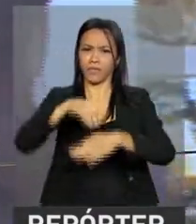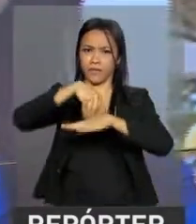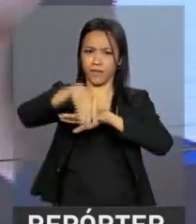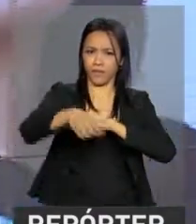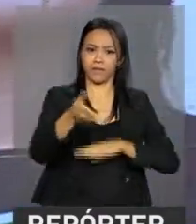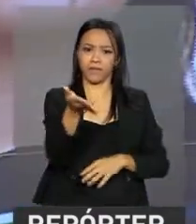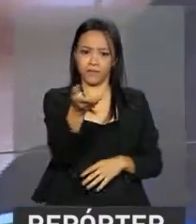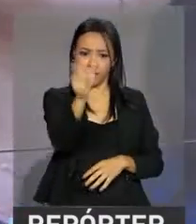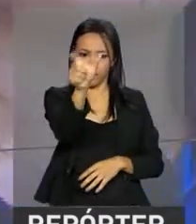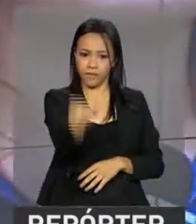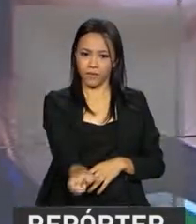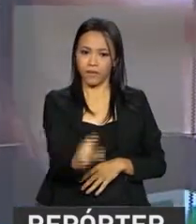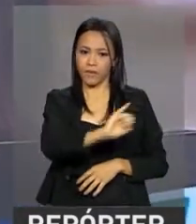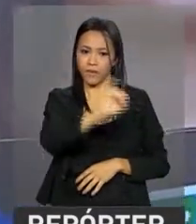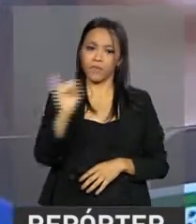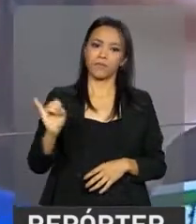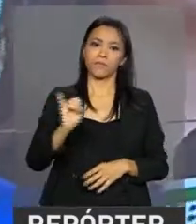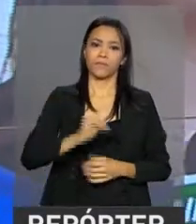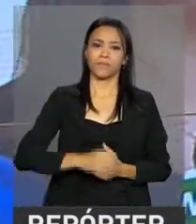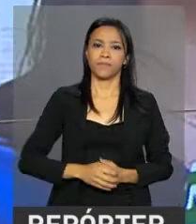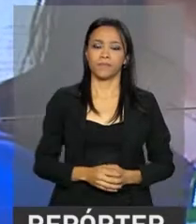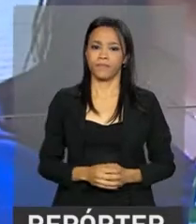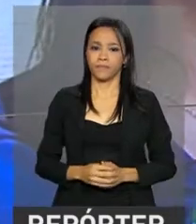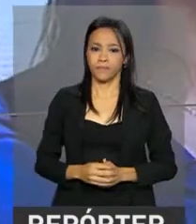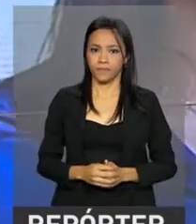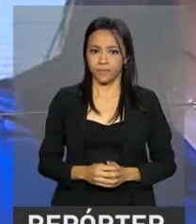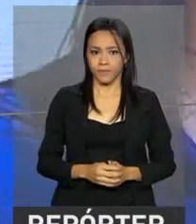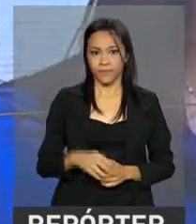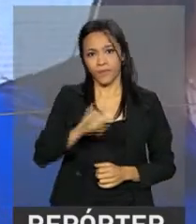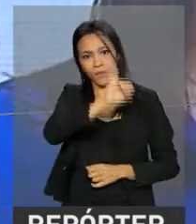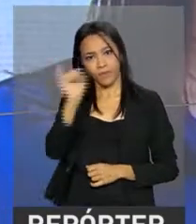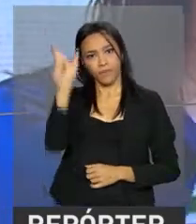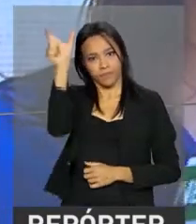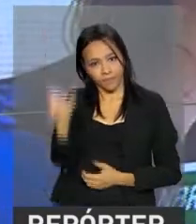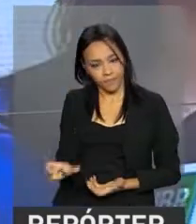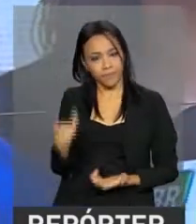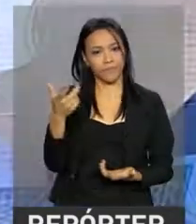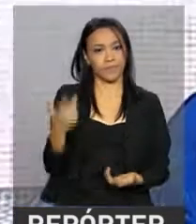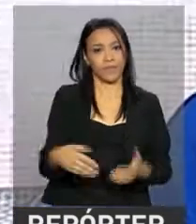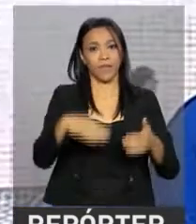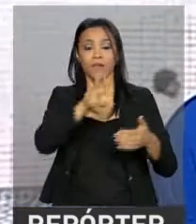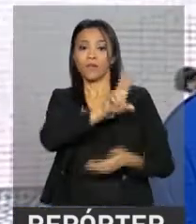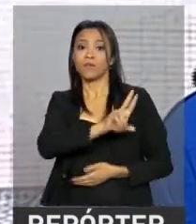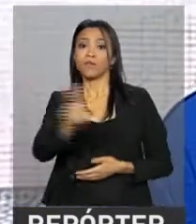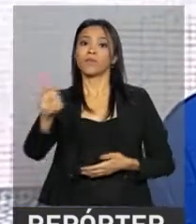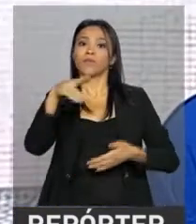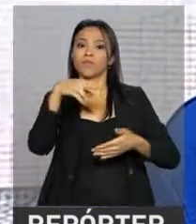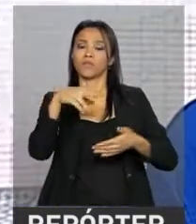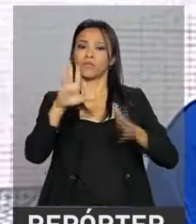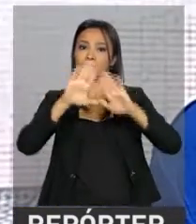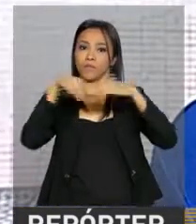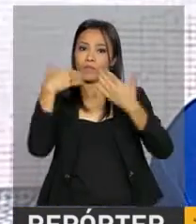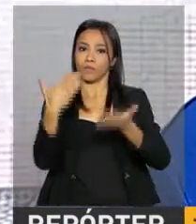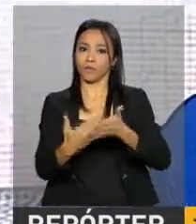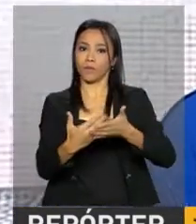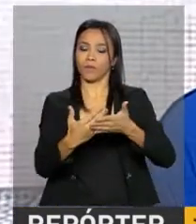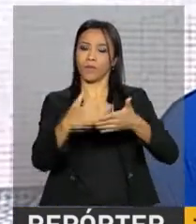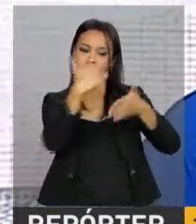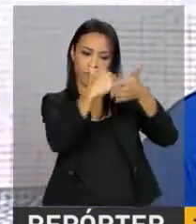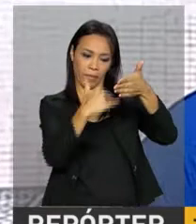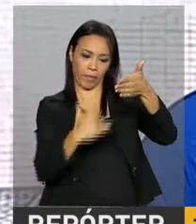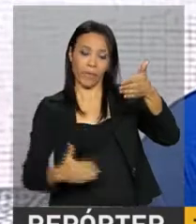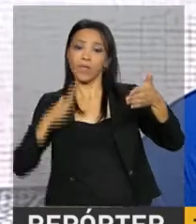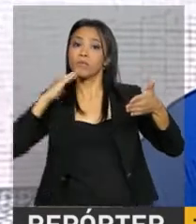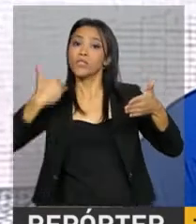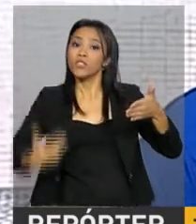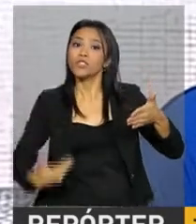vivo para a gente. Oi, Thaísa. Olá, Leandro. A lista com as instituições que tiveram o pedido de adesão ao programa